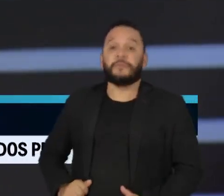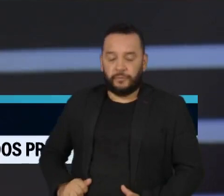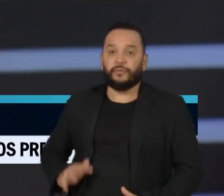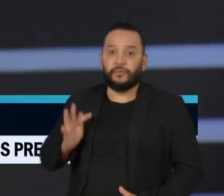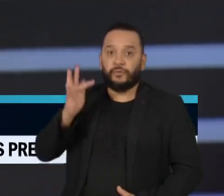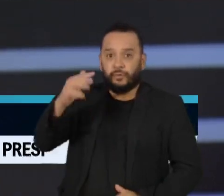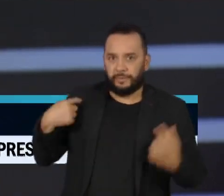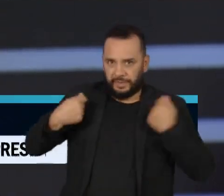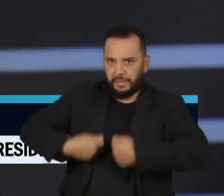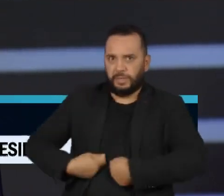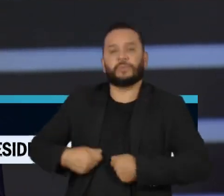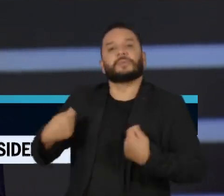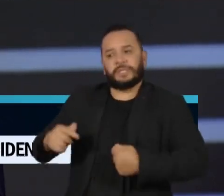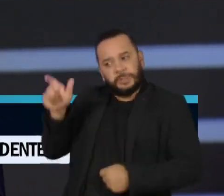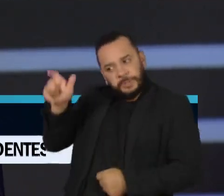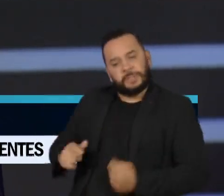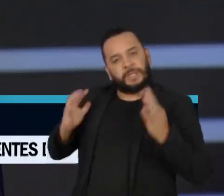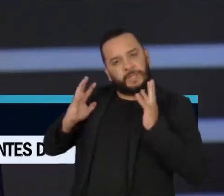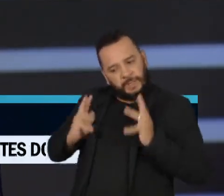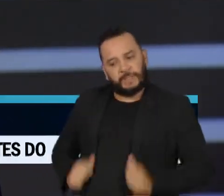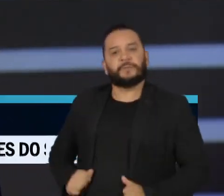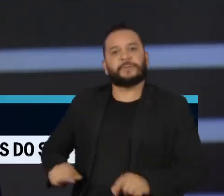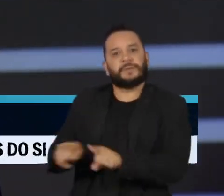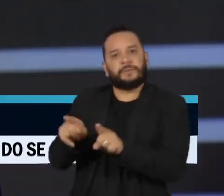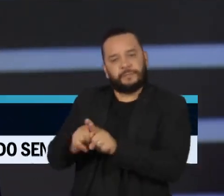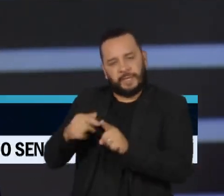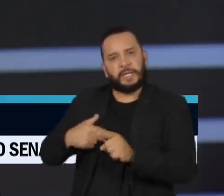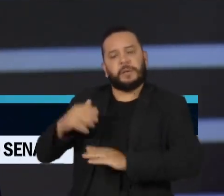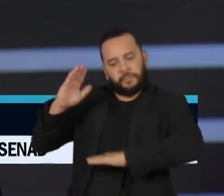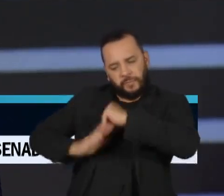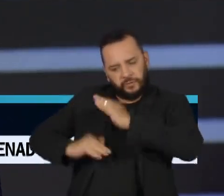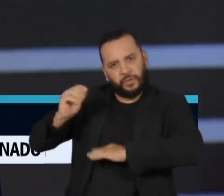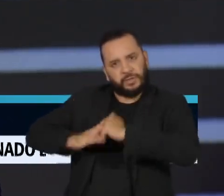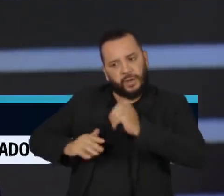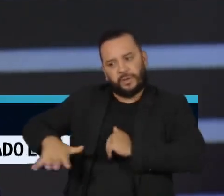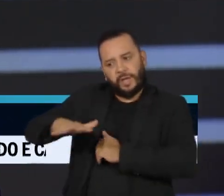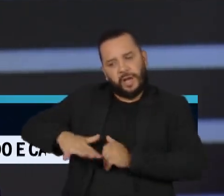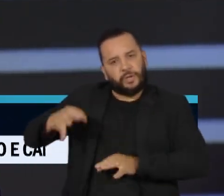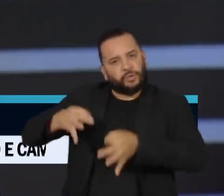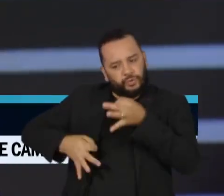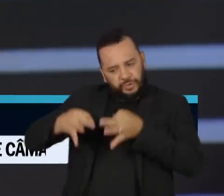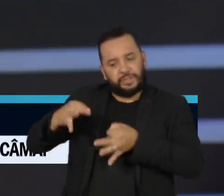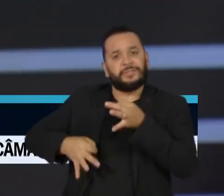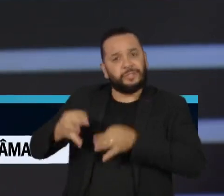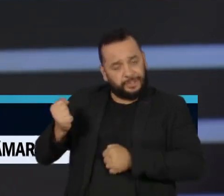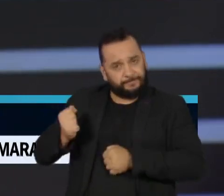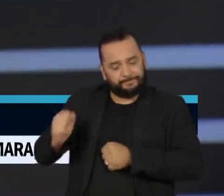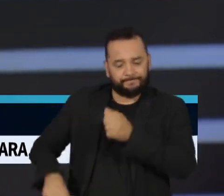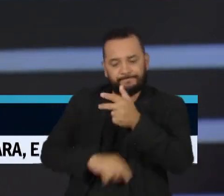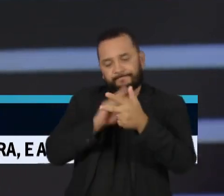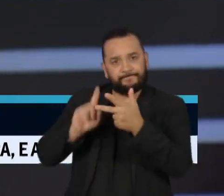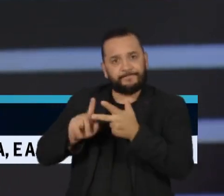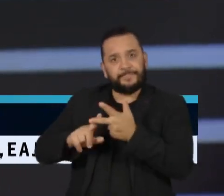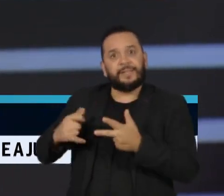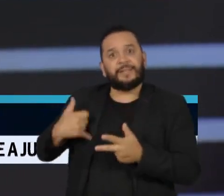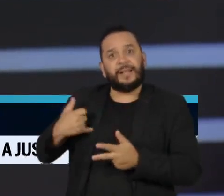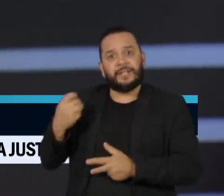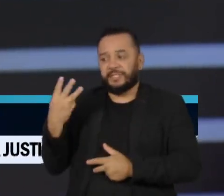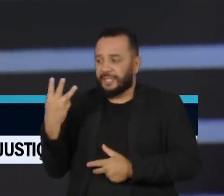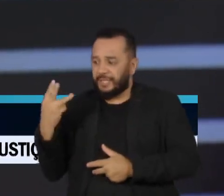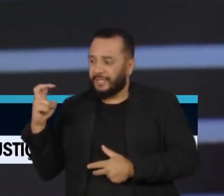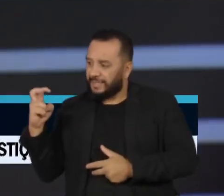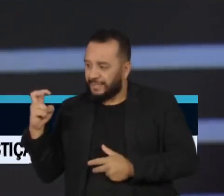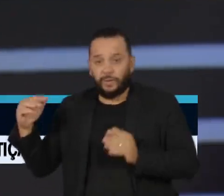o domínio jurídico, né? Notável saber jurídico, se assim preferirem, como está na Constituição, alguém entre 35 anos